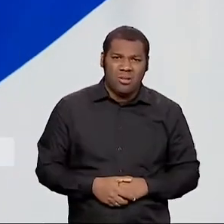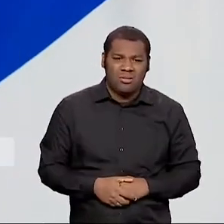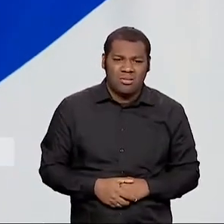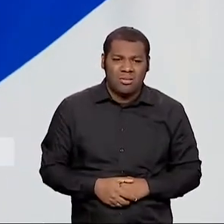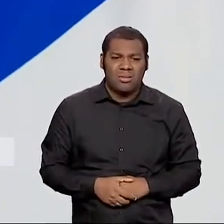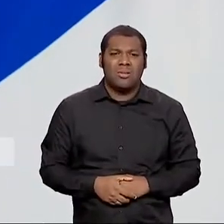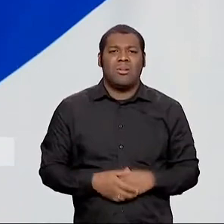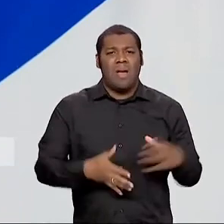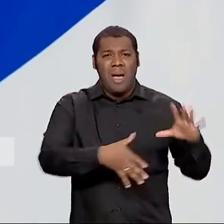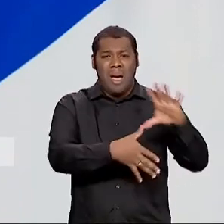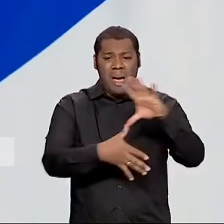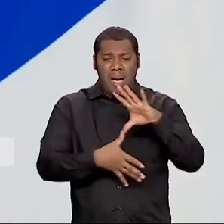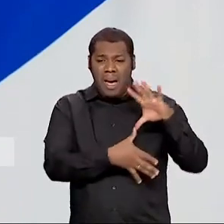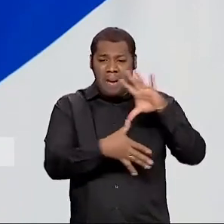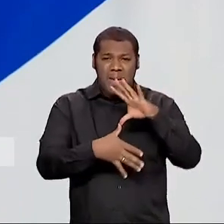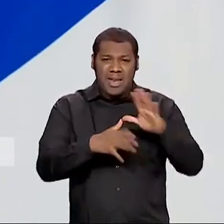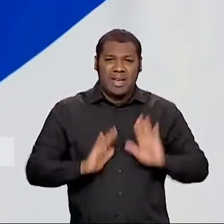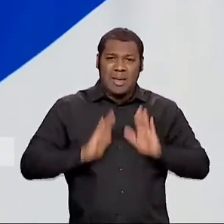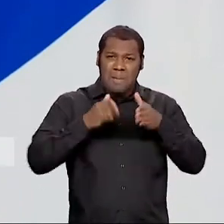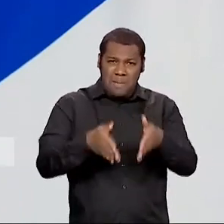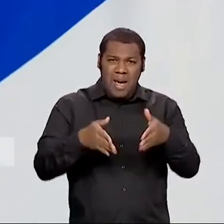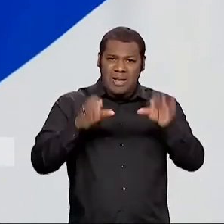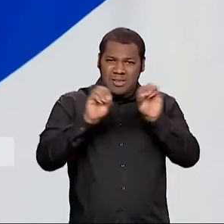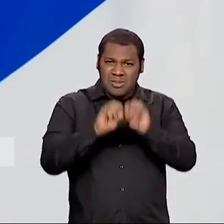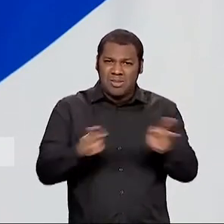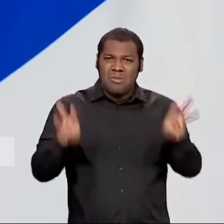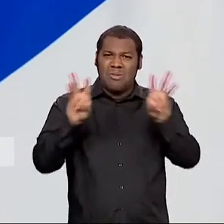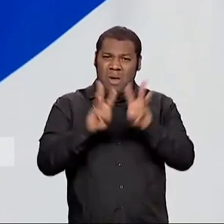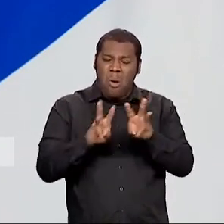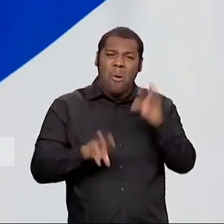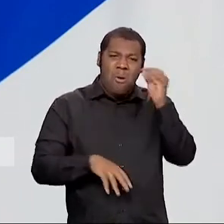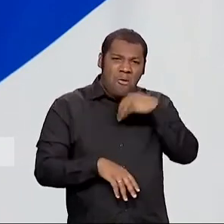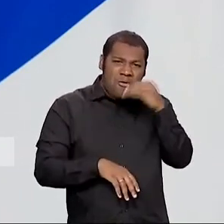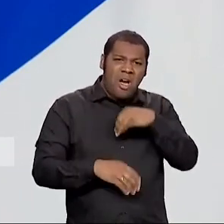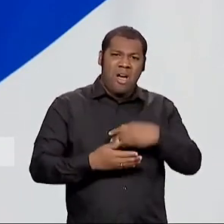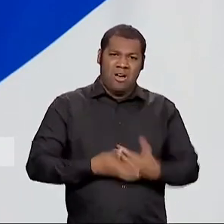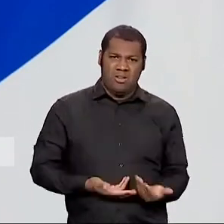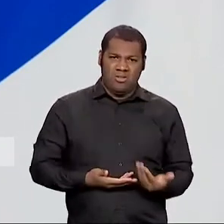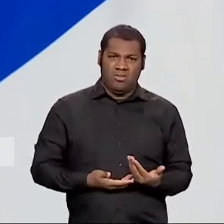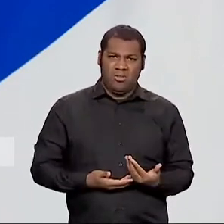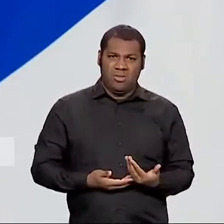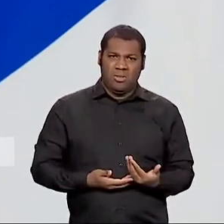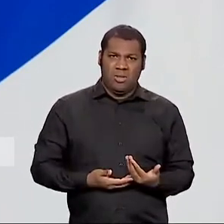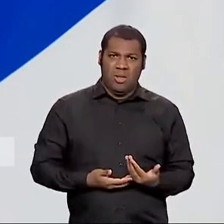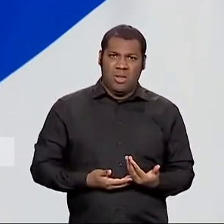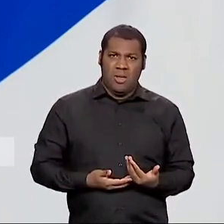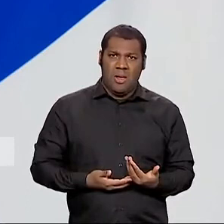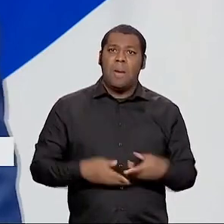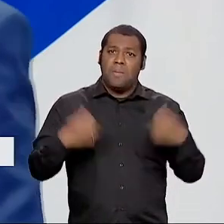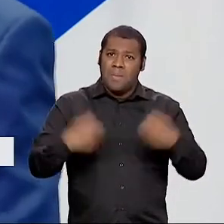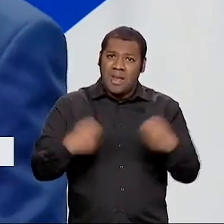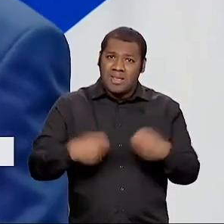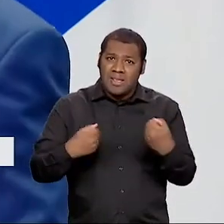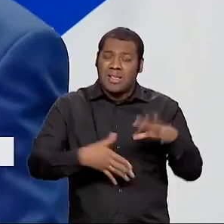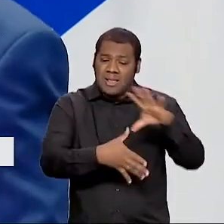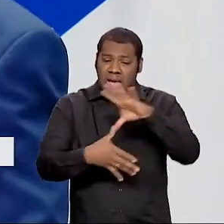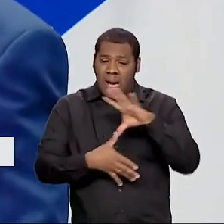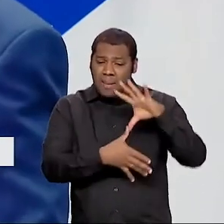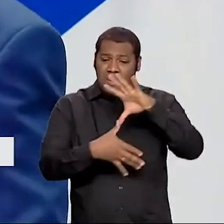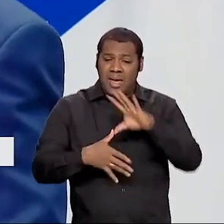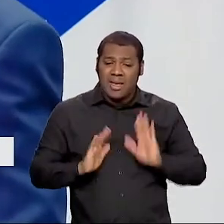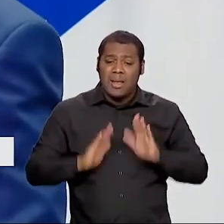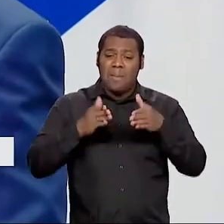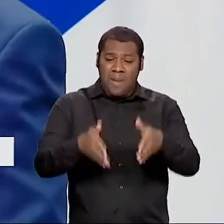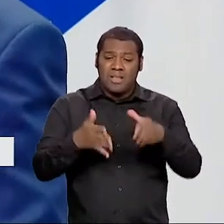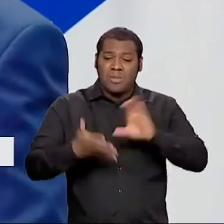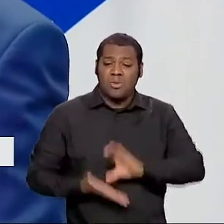explicação que a América Latina não esteja presente no Conselho de Segurança da ONU. Não tem explicação que a África não